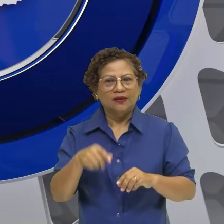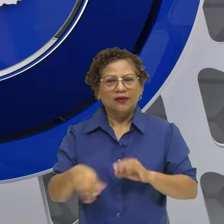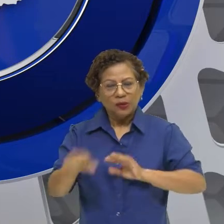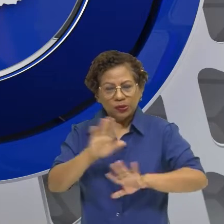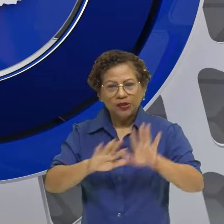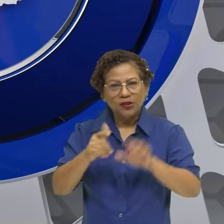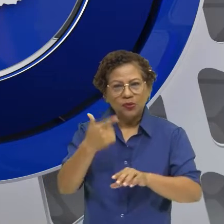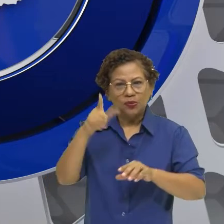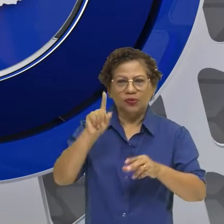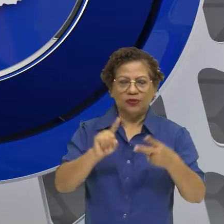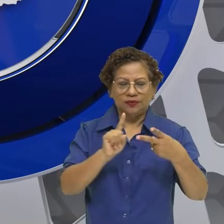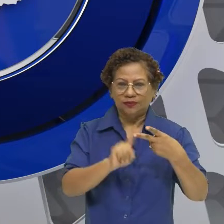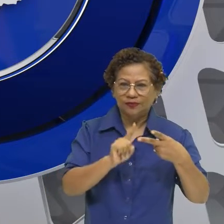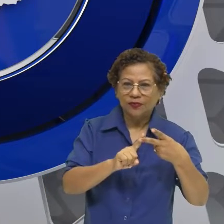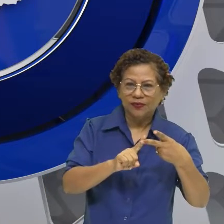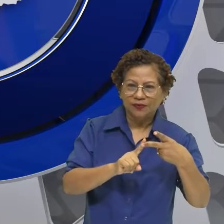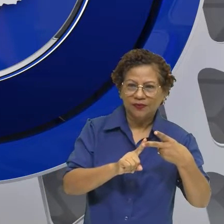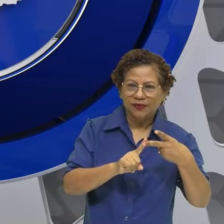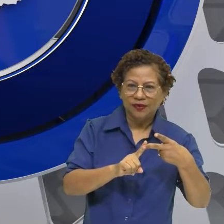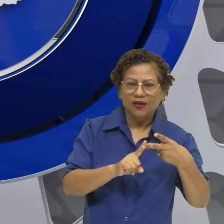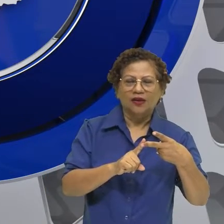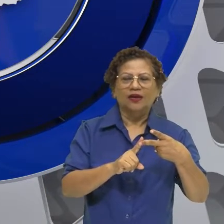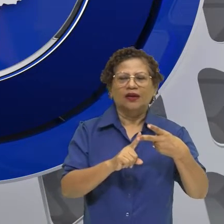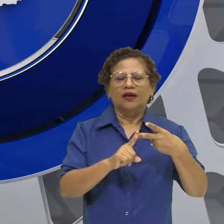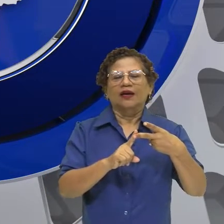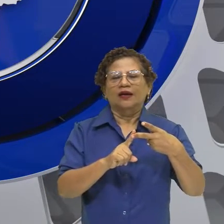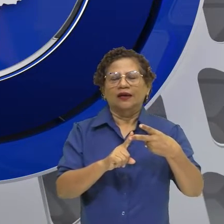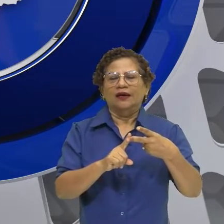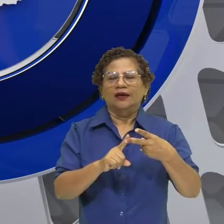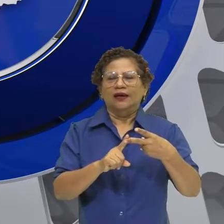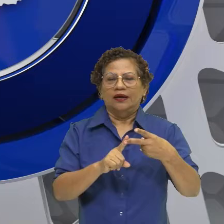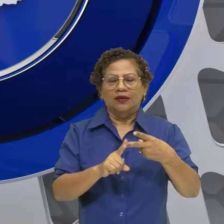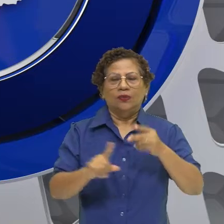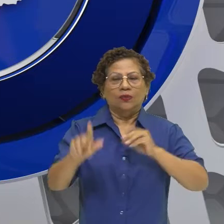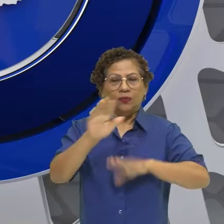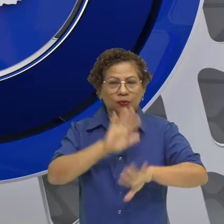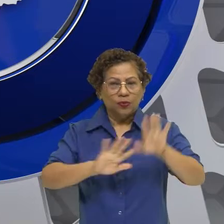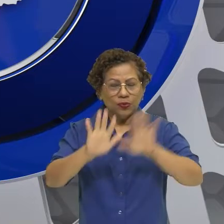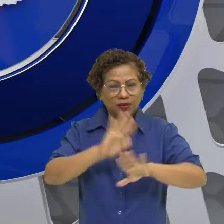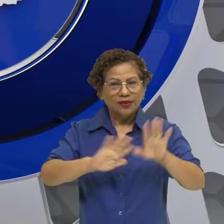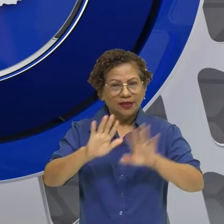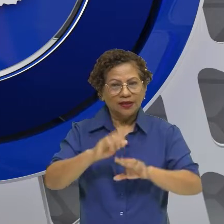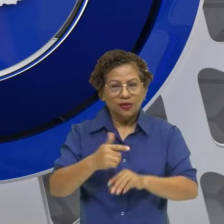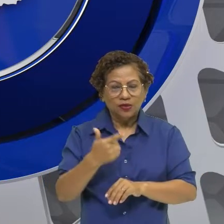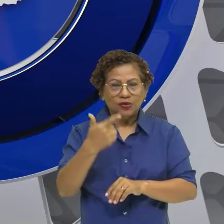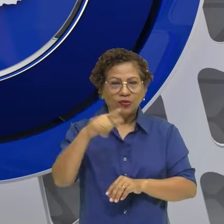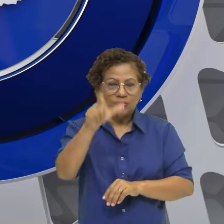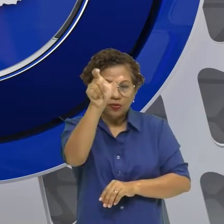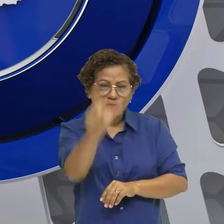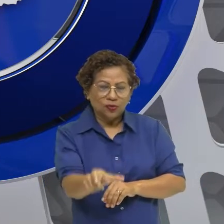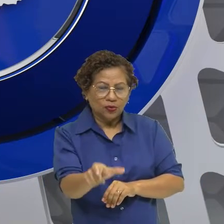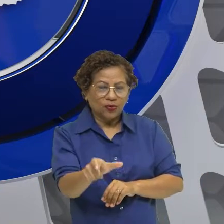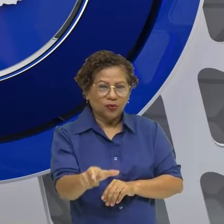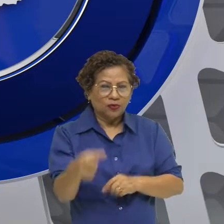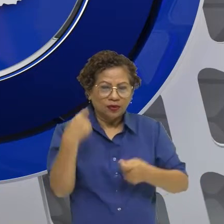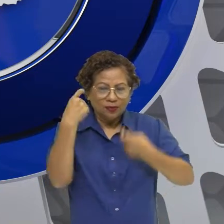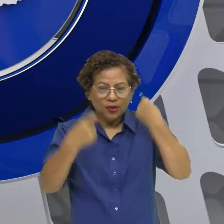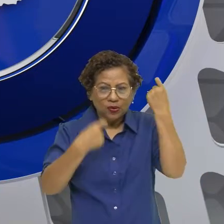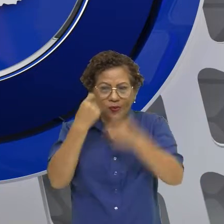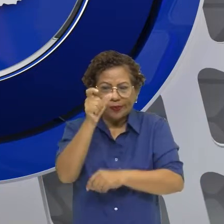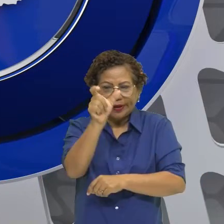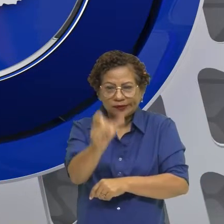O altercuidado, o que é o altercuidado? É o cuidado do outro, a preocupação com o outro. E